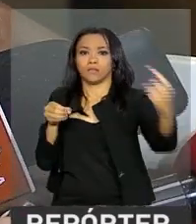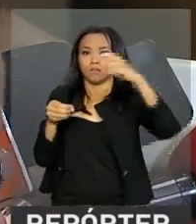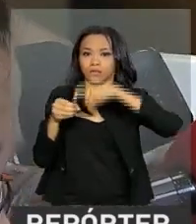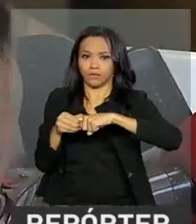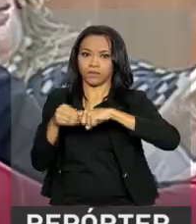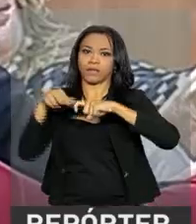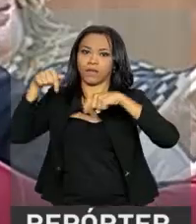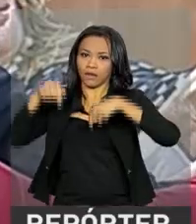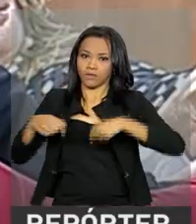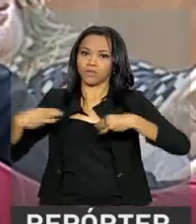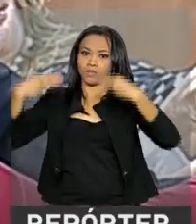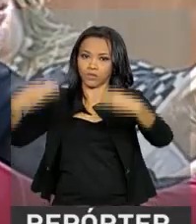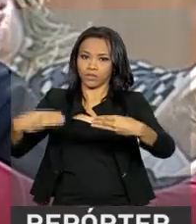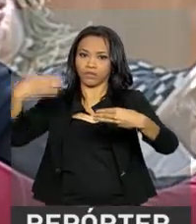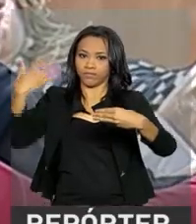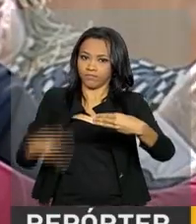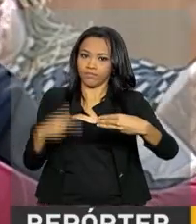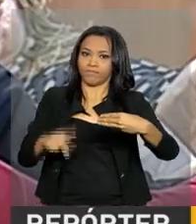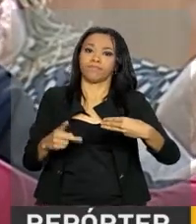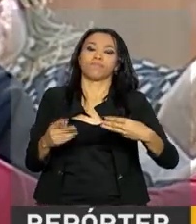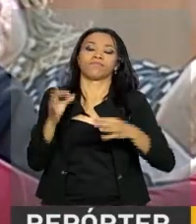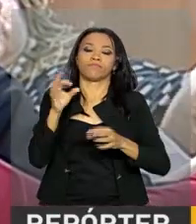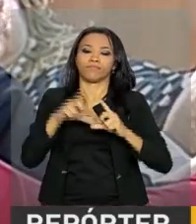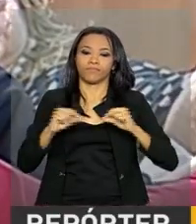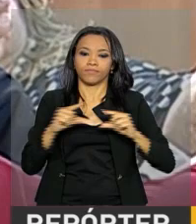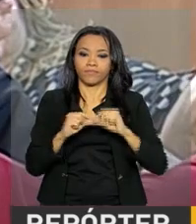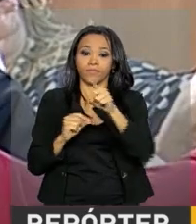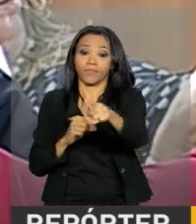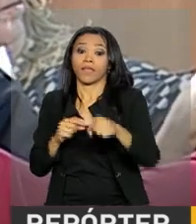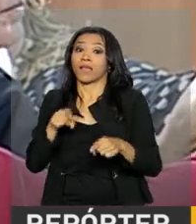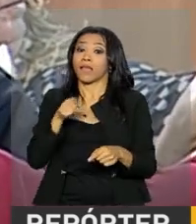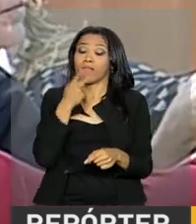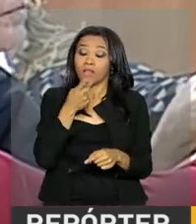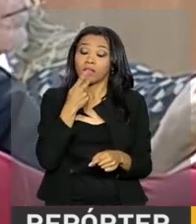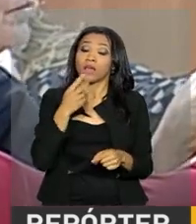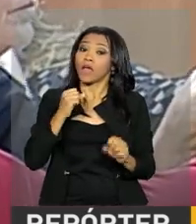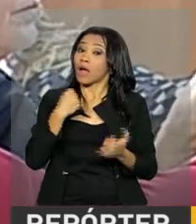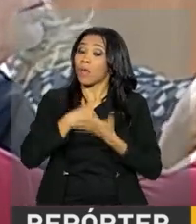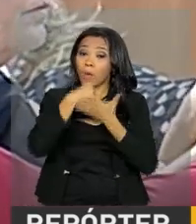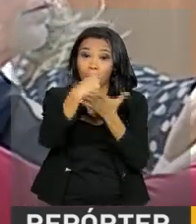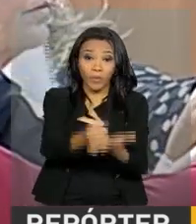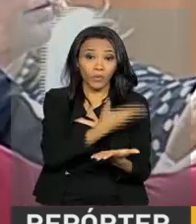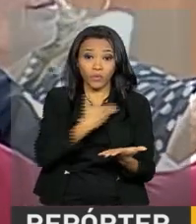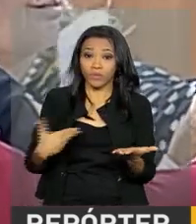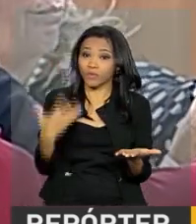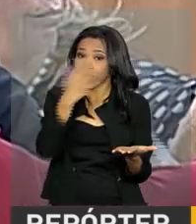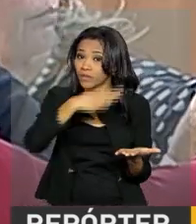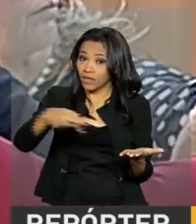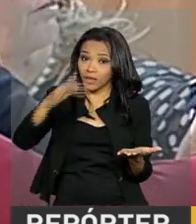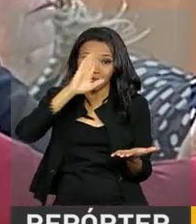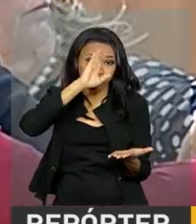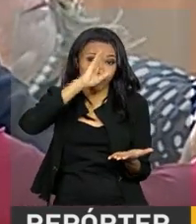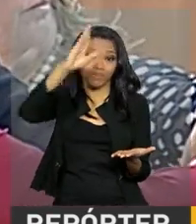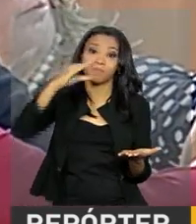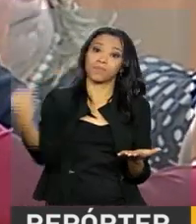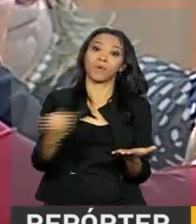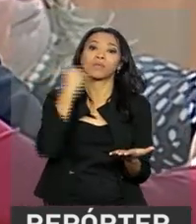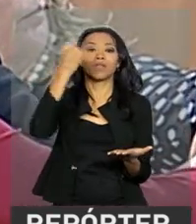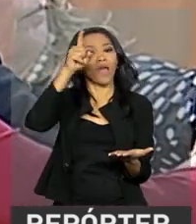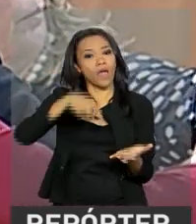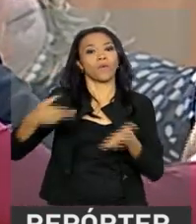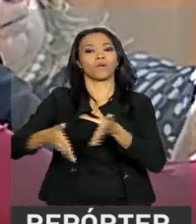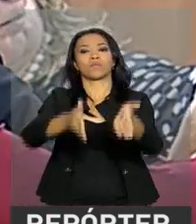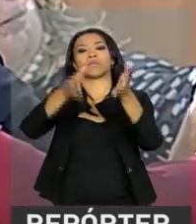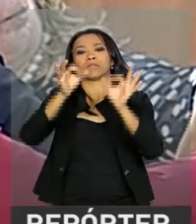Penitenciário Nacional. É hora de enfrentamento, hora do apoio, essa parceria da União, ela é fundamental para os estados. Eu acho que o presidente Temer está no caminho certo, dar esse